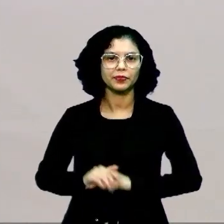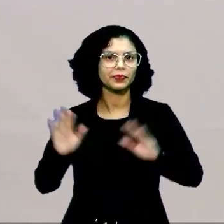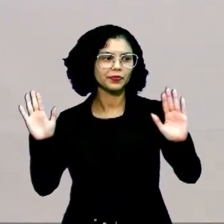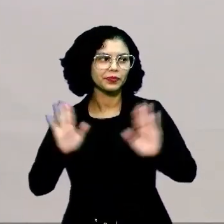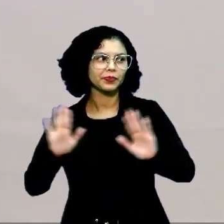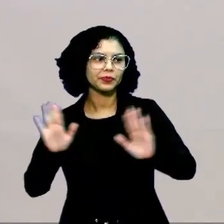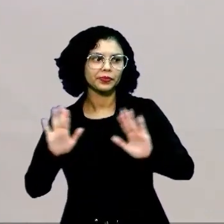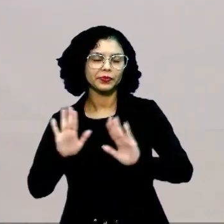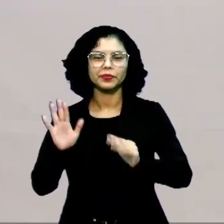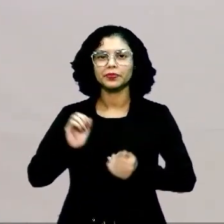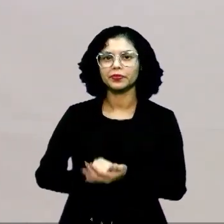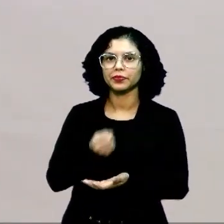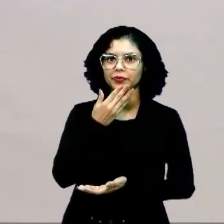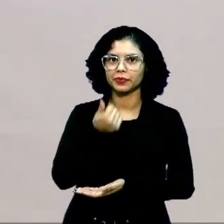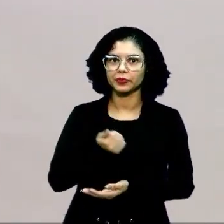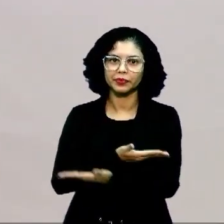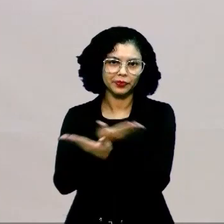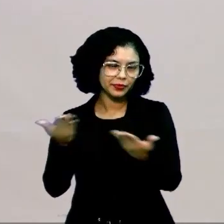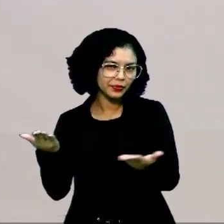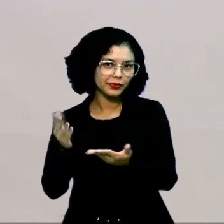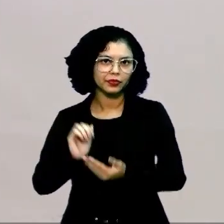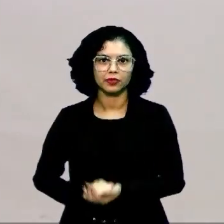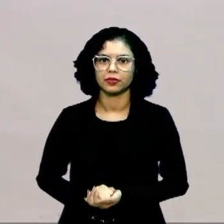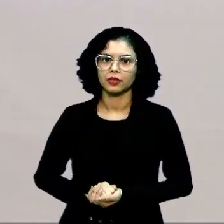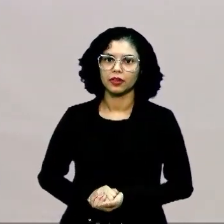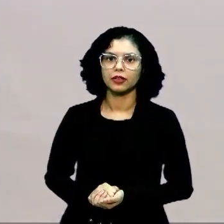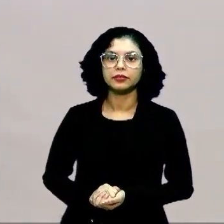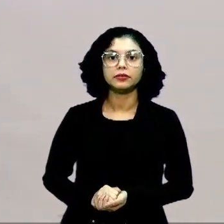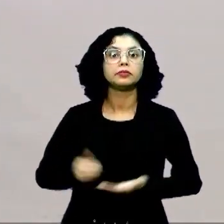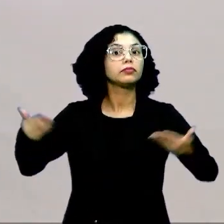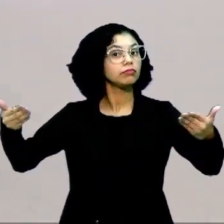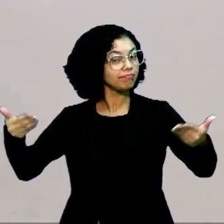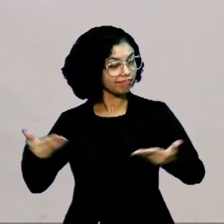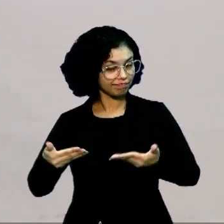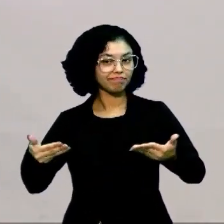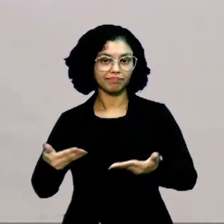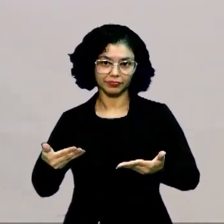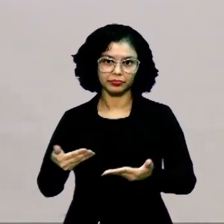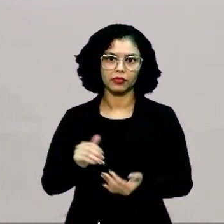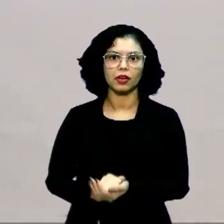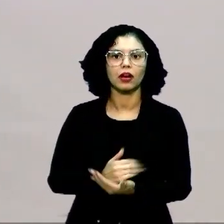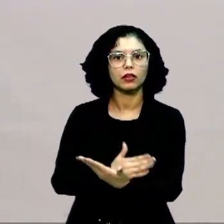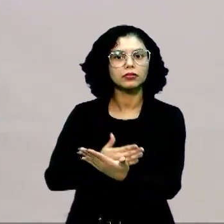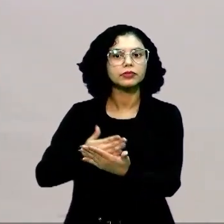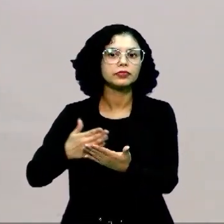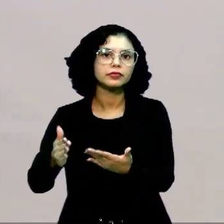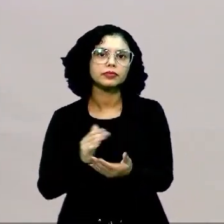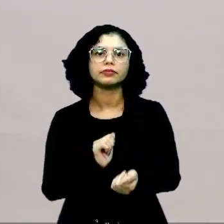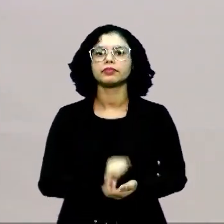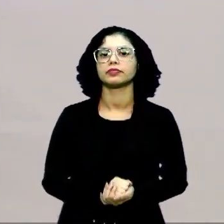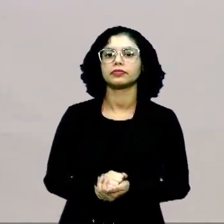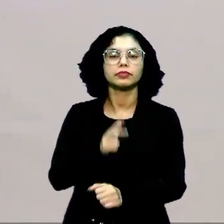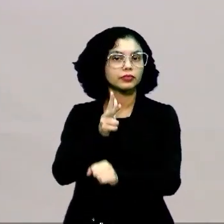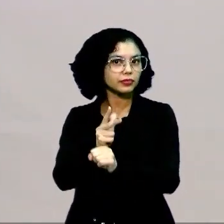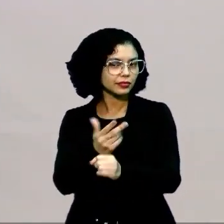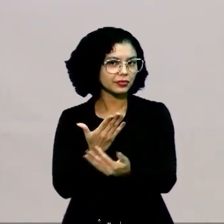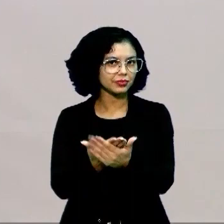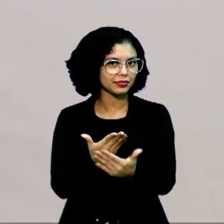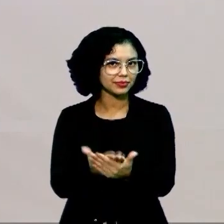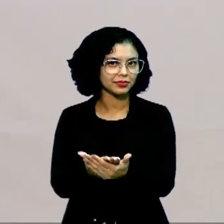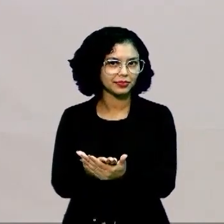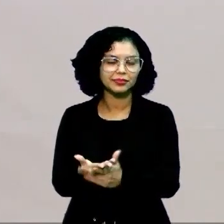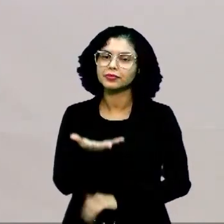Alunos e alunas, tudo bem com vocês? A partir deste momento, você começa a acompanhar a videoaula do